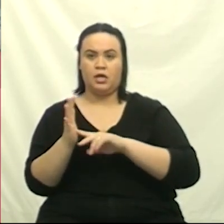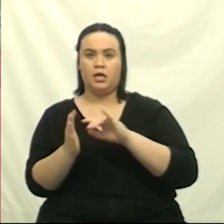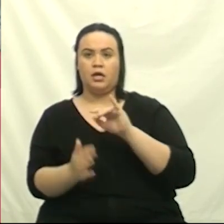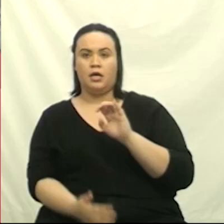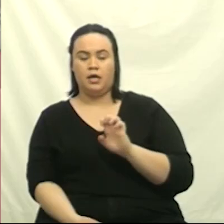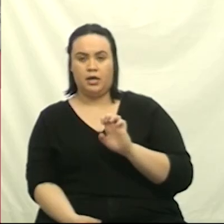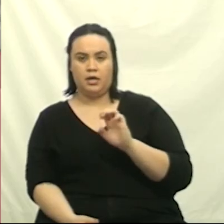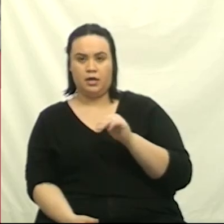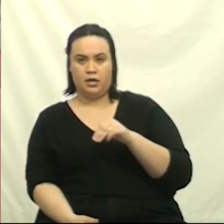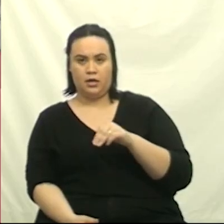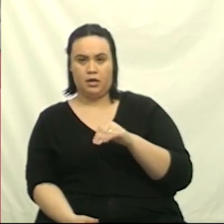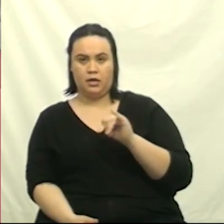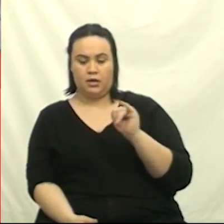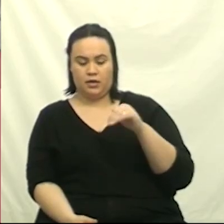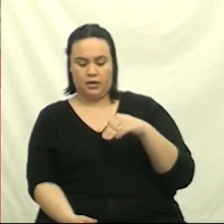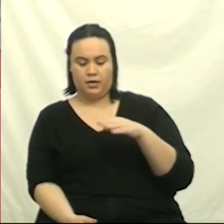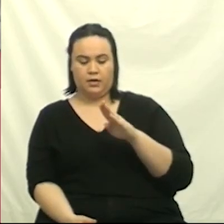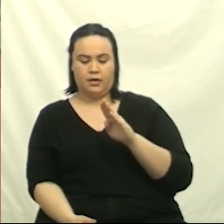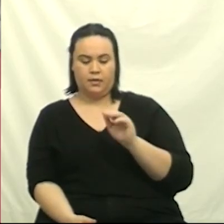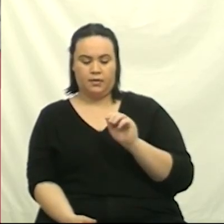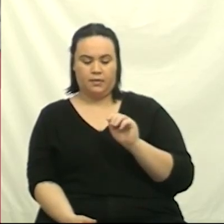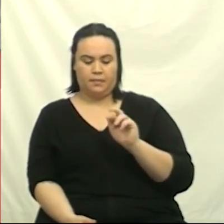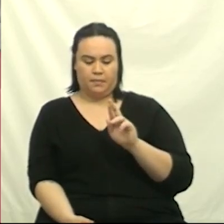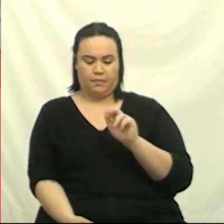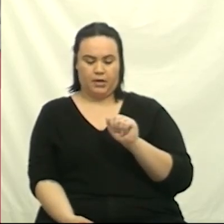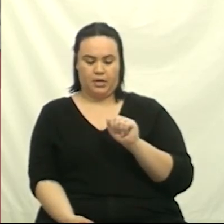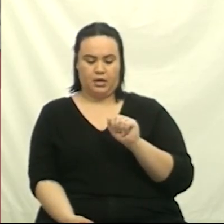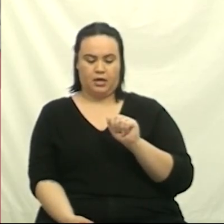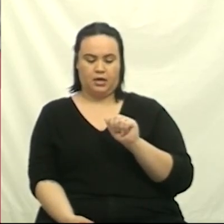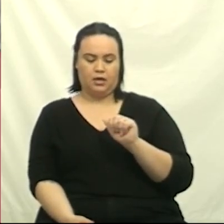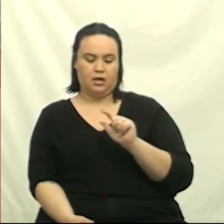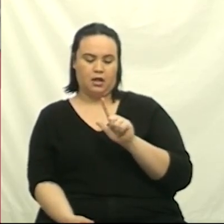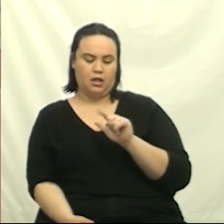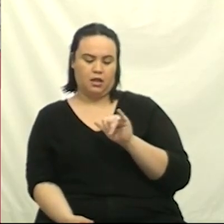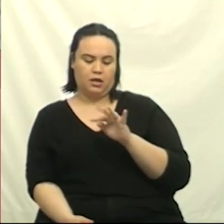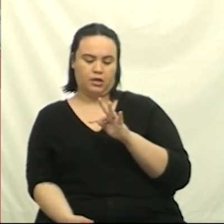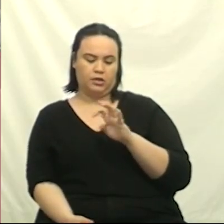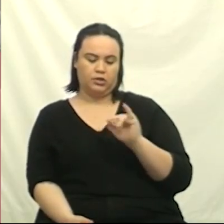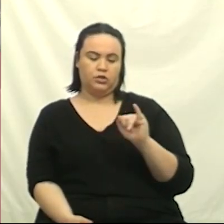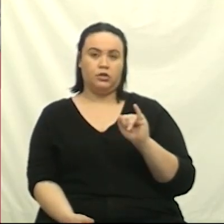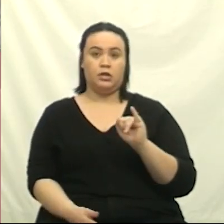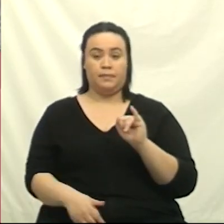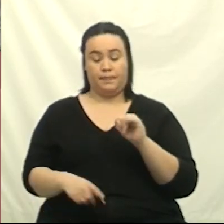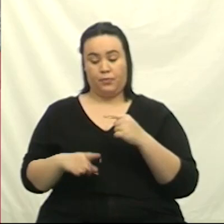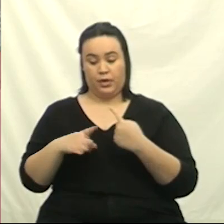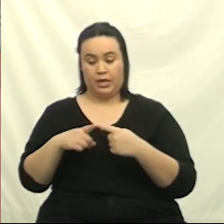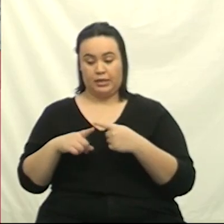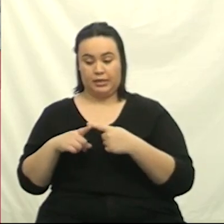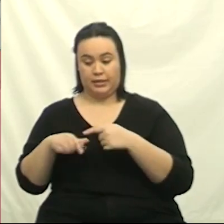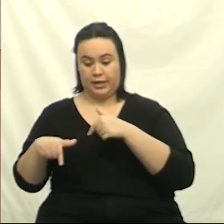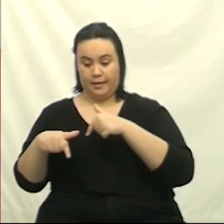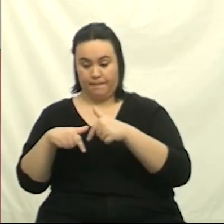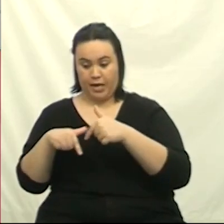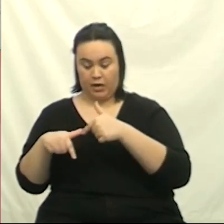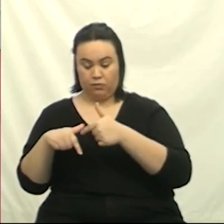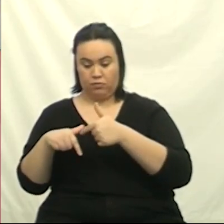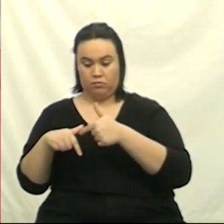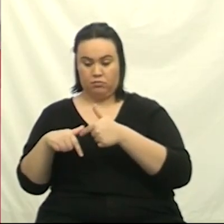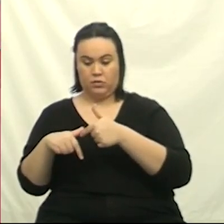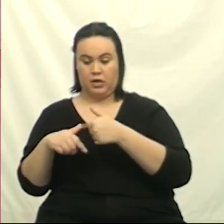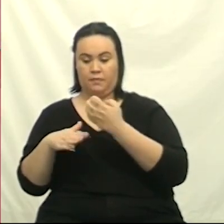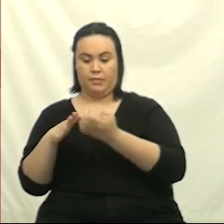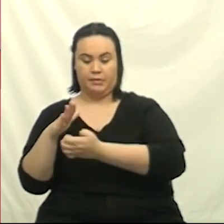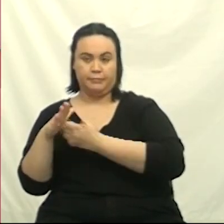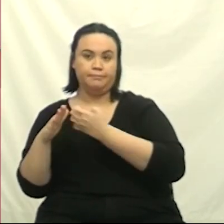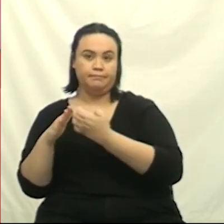são pagos pela Embralite mas eles trabalham na Embralite representando o sindicato e